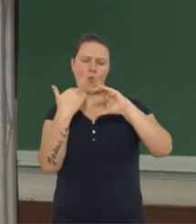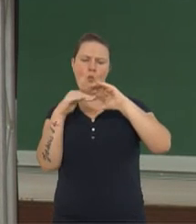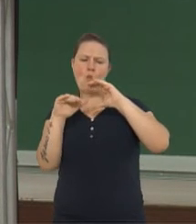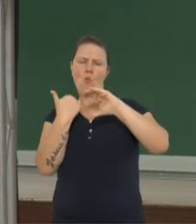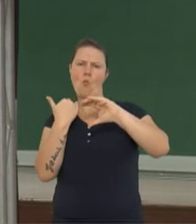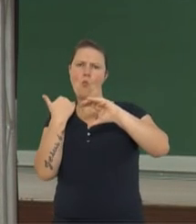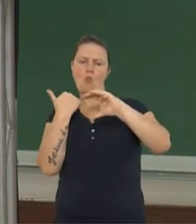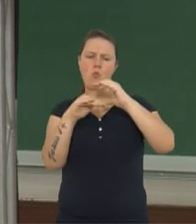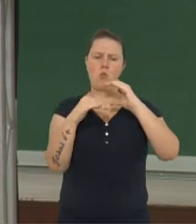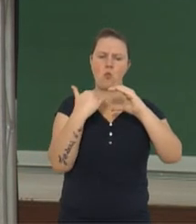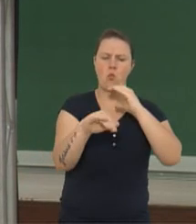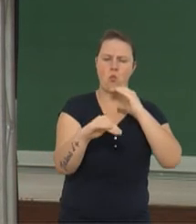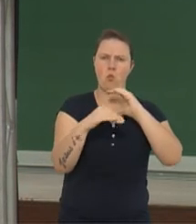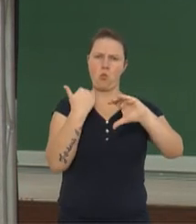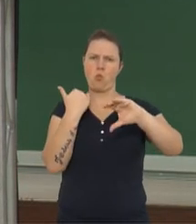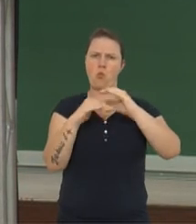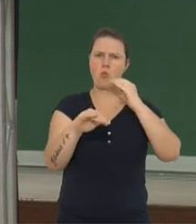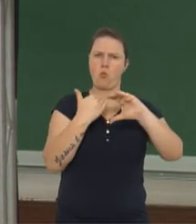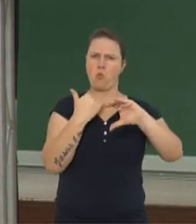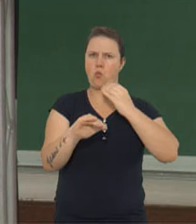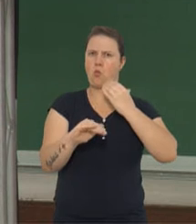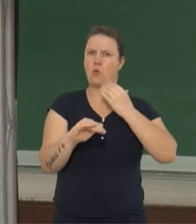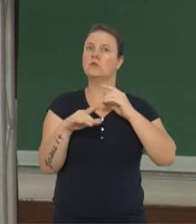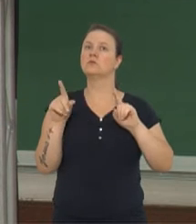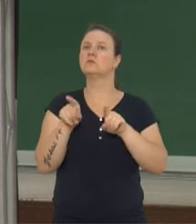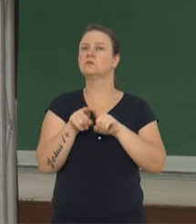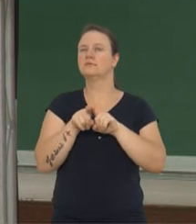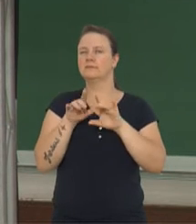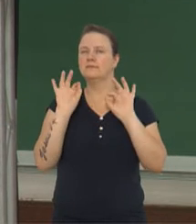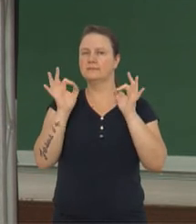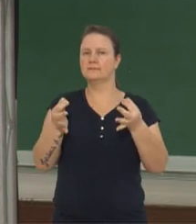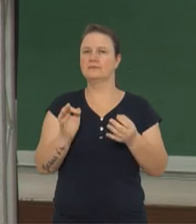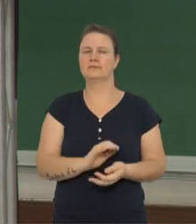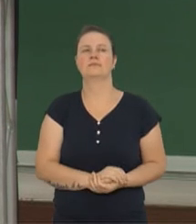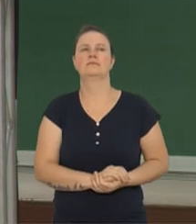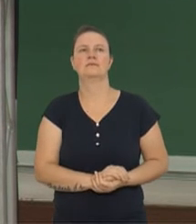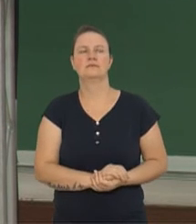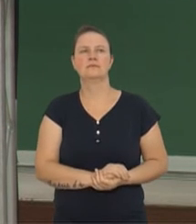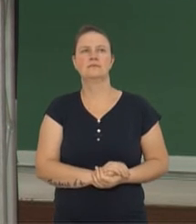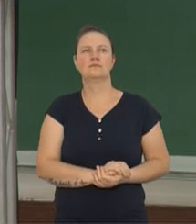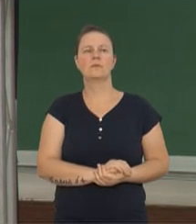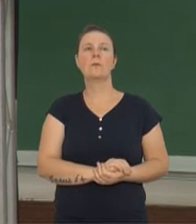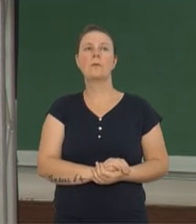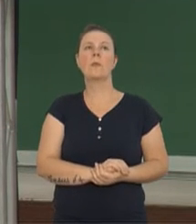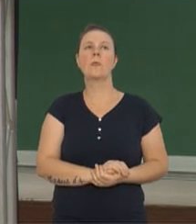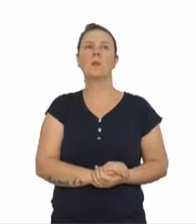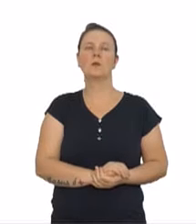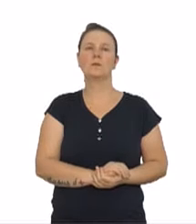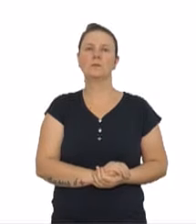do contexto digital. Perfeito? Pois bem, seguimos então.